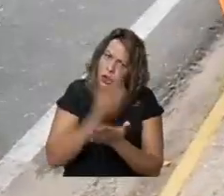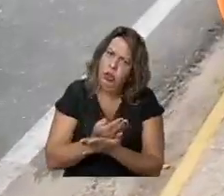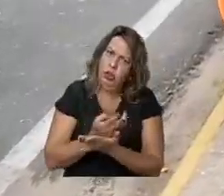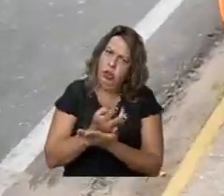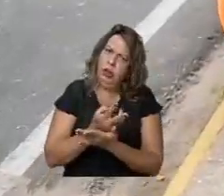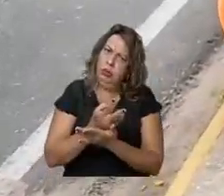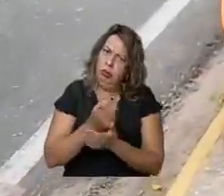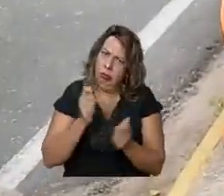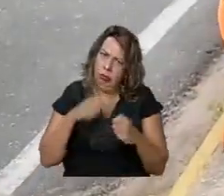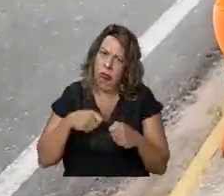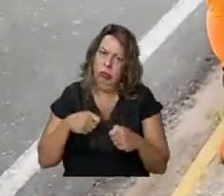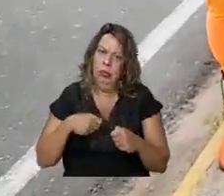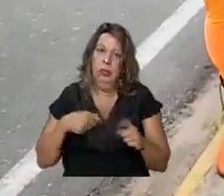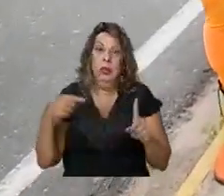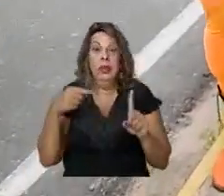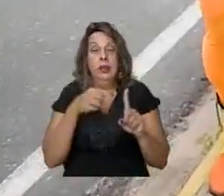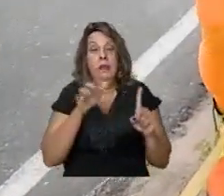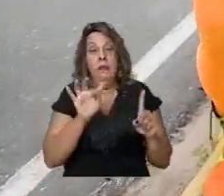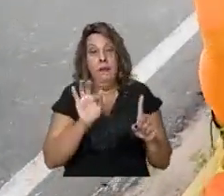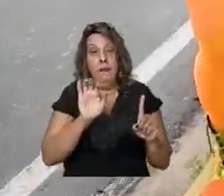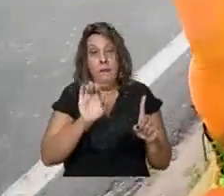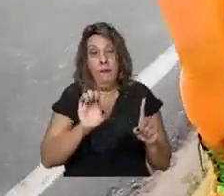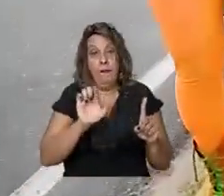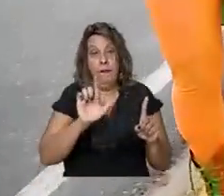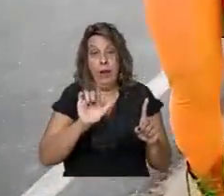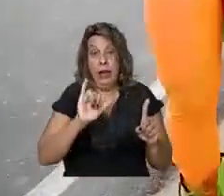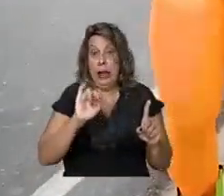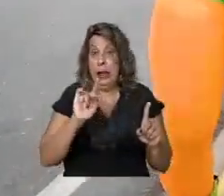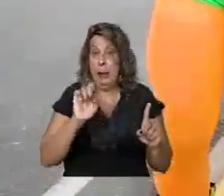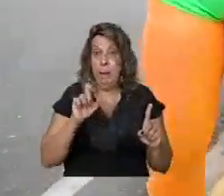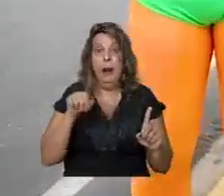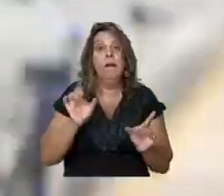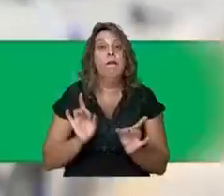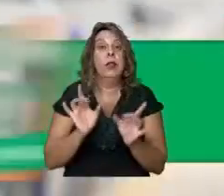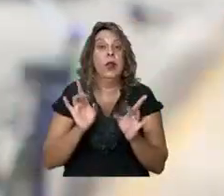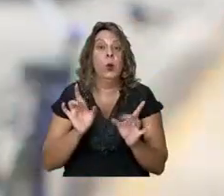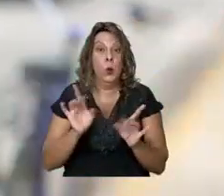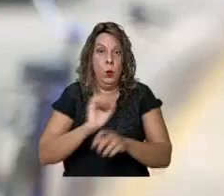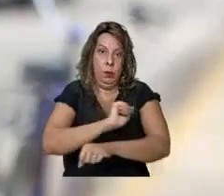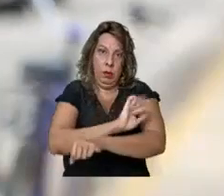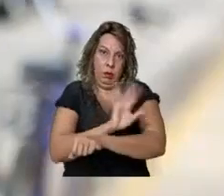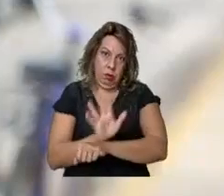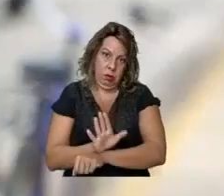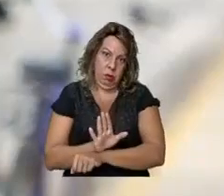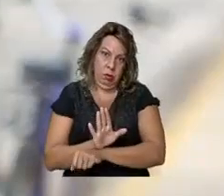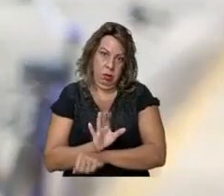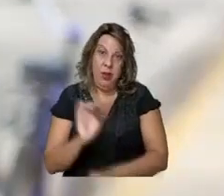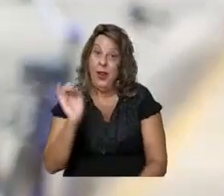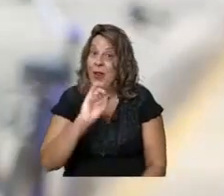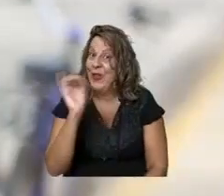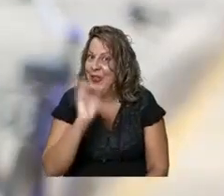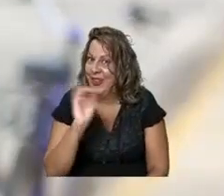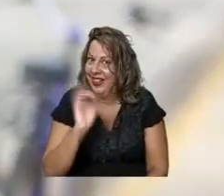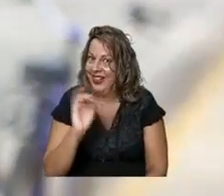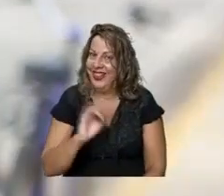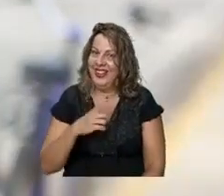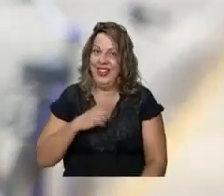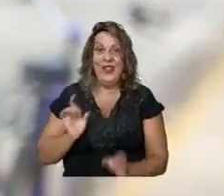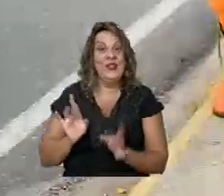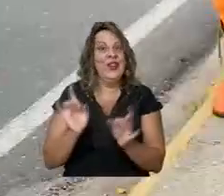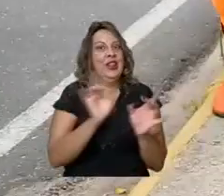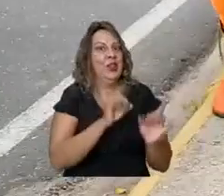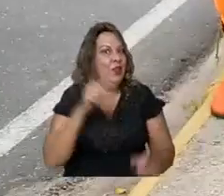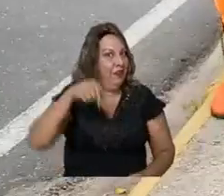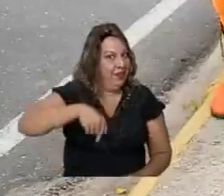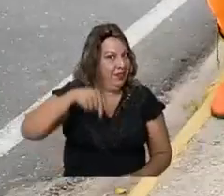promotor pé quente foi o Felipe, que faz parte da regional Barra dos Coqueiros. Olá, gente. Eu sou o Felipe, vendedor pé quente de Barra dos